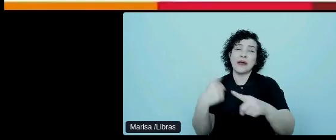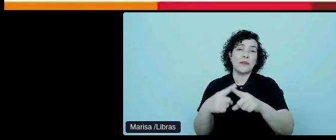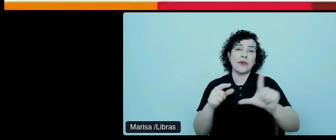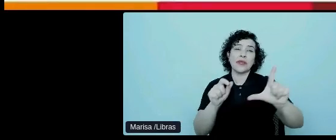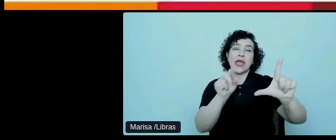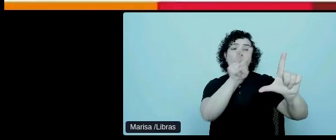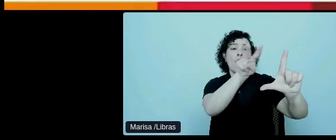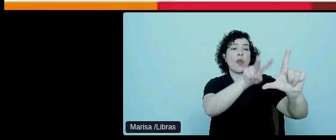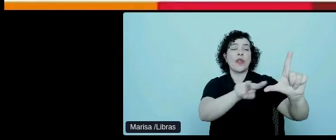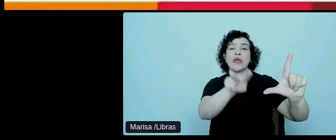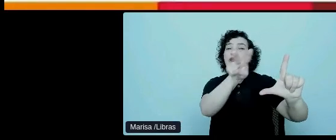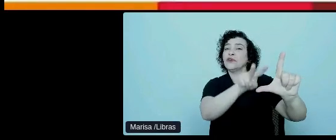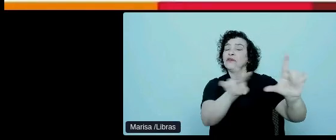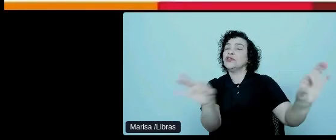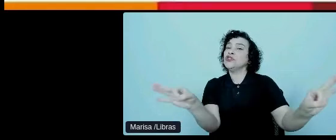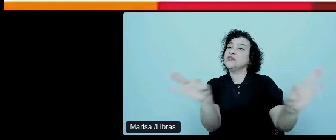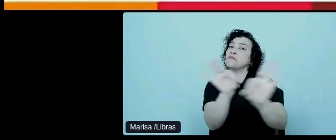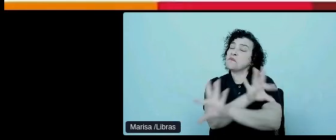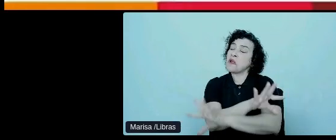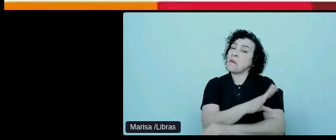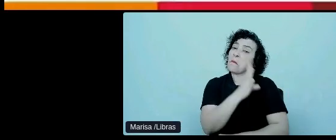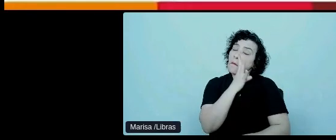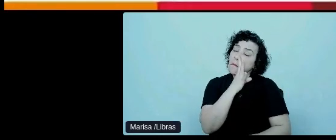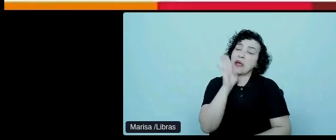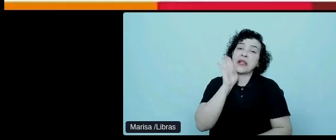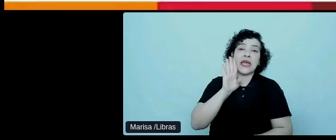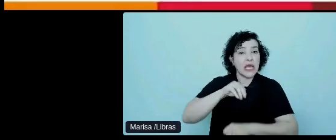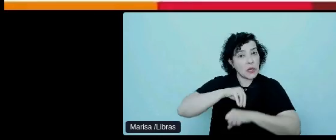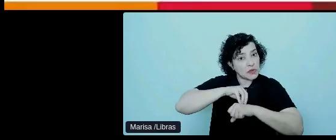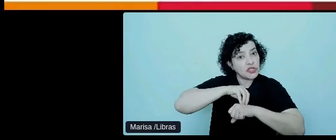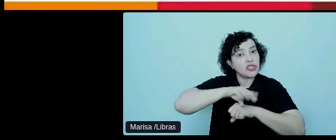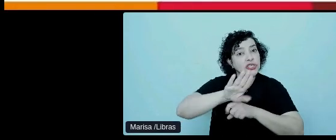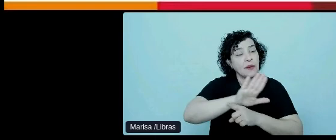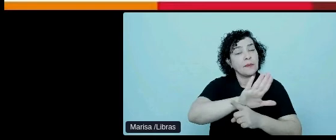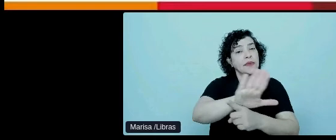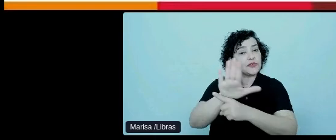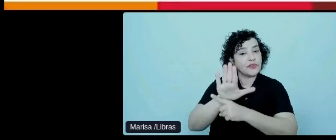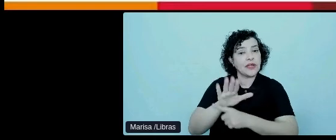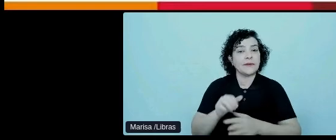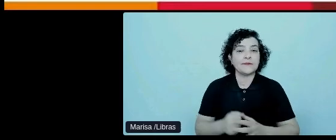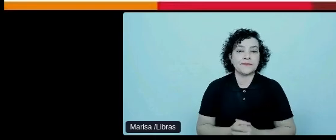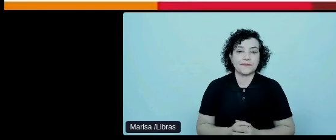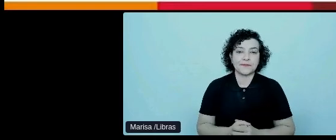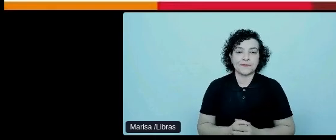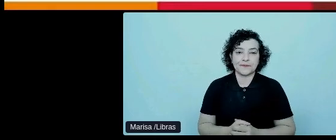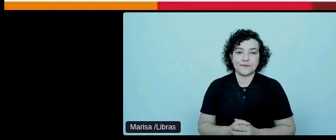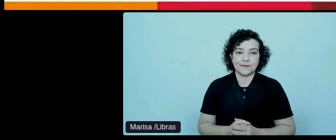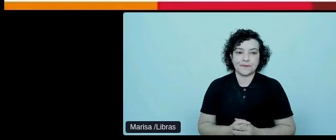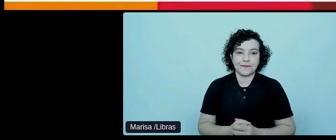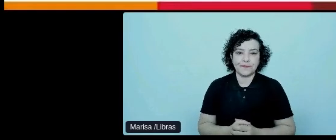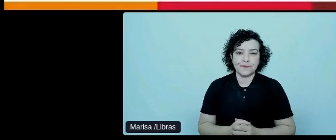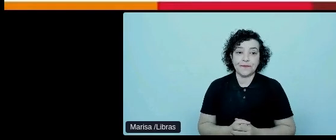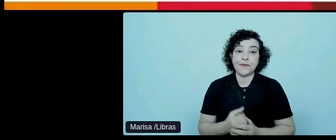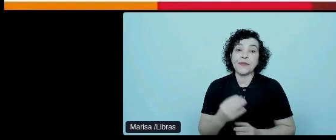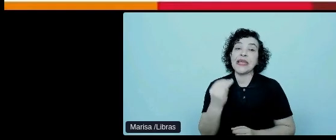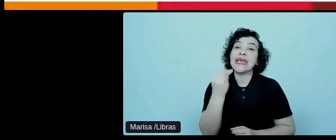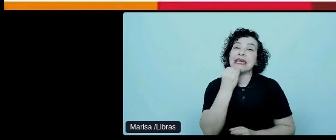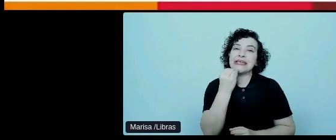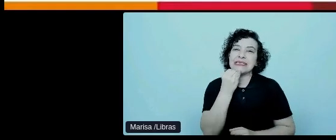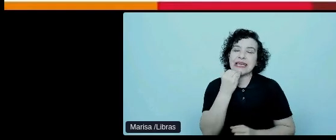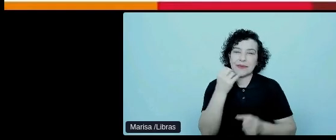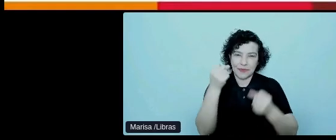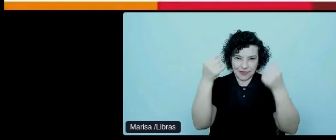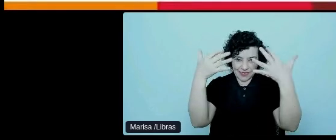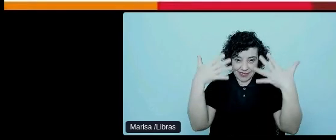achei muito interessante ele dar essa dica dentro da WCAG. Na parte de exemplos que eu falei para vocês, eu